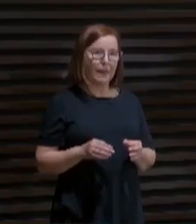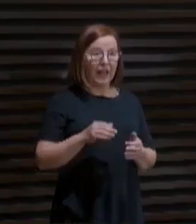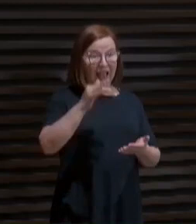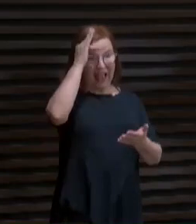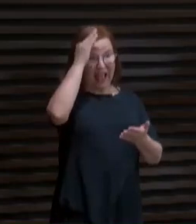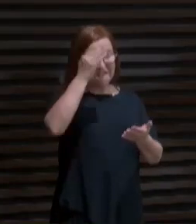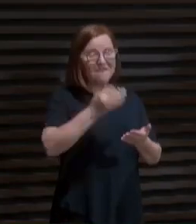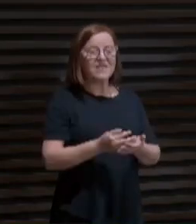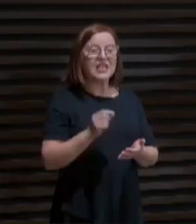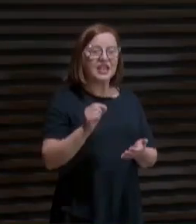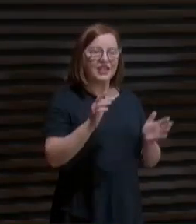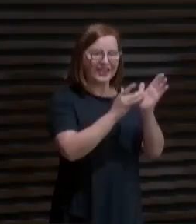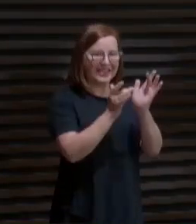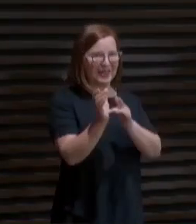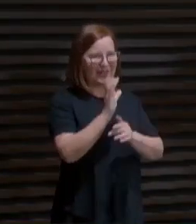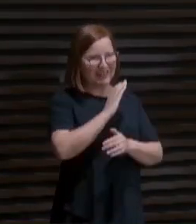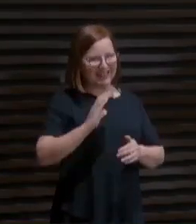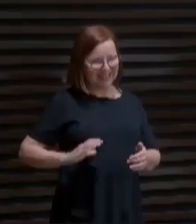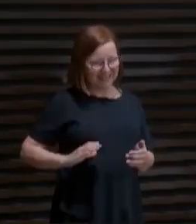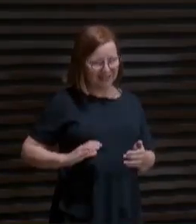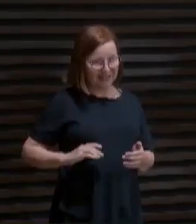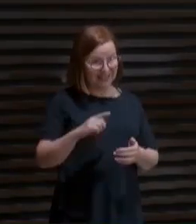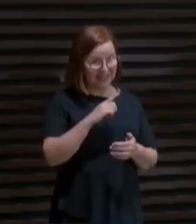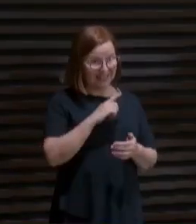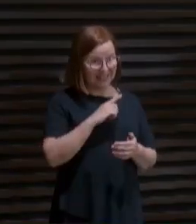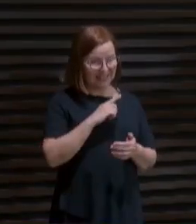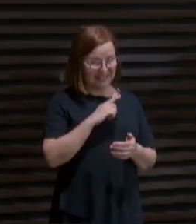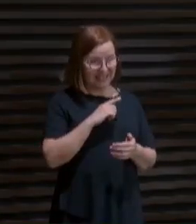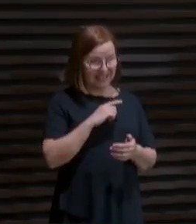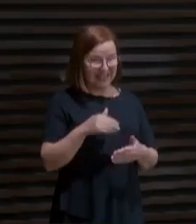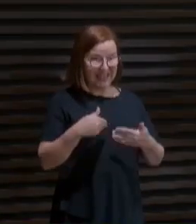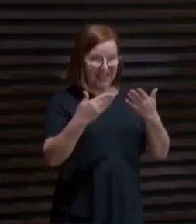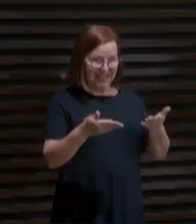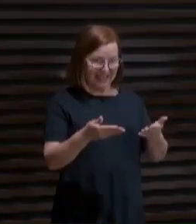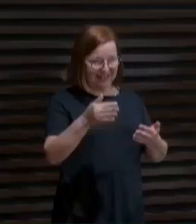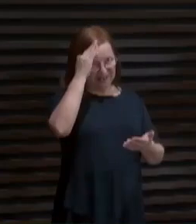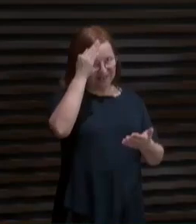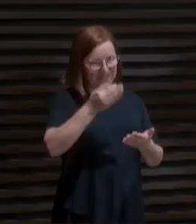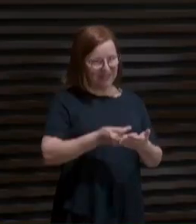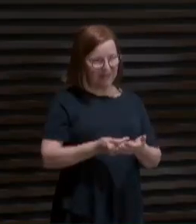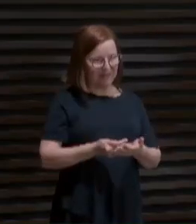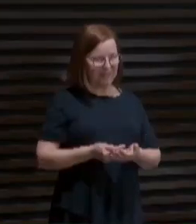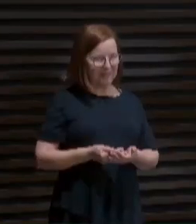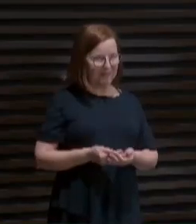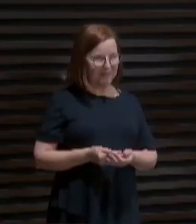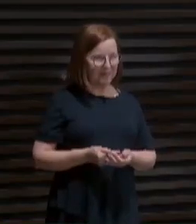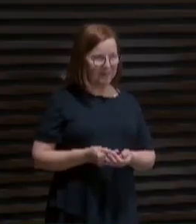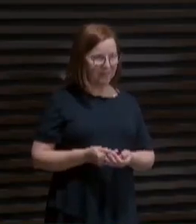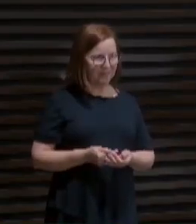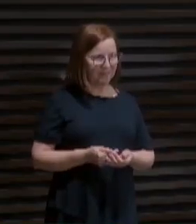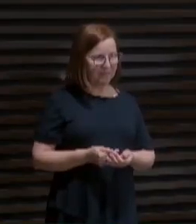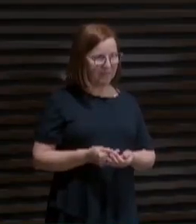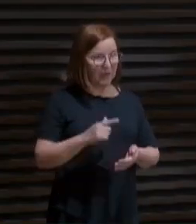Cristo, o autor e o consumador da fé. Não